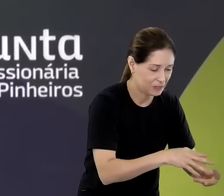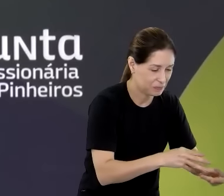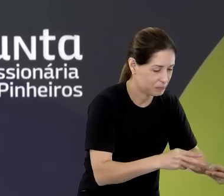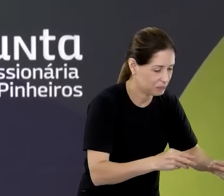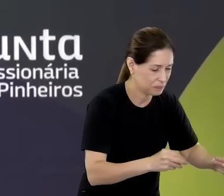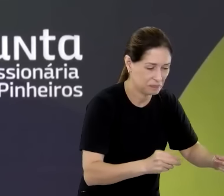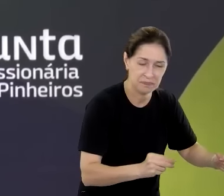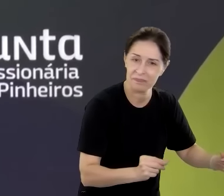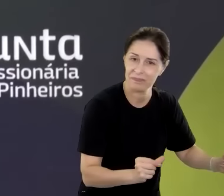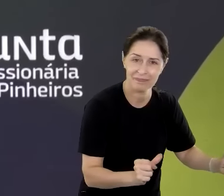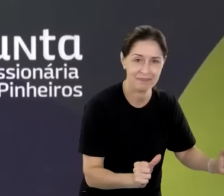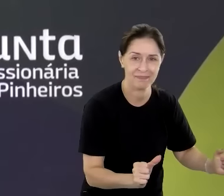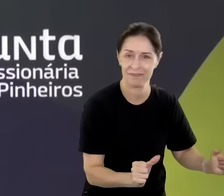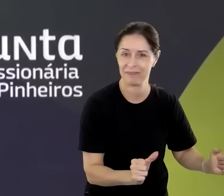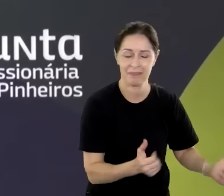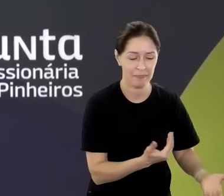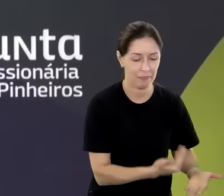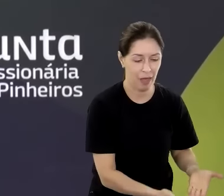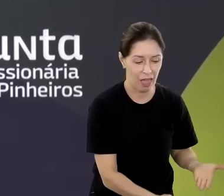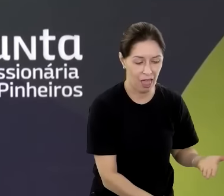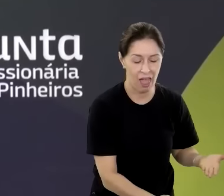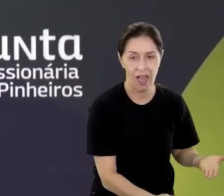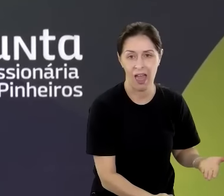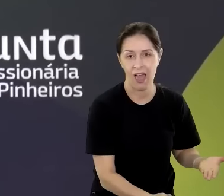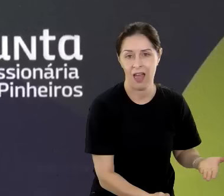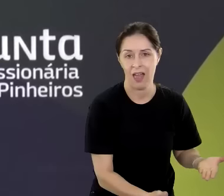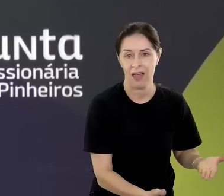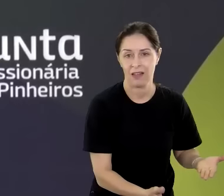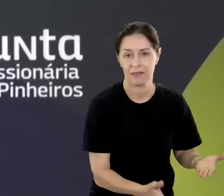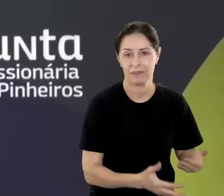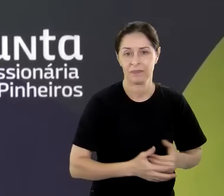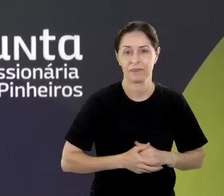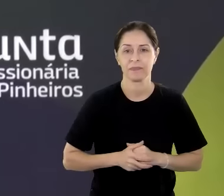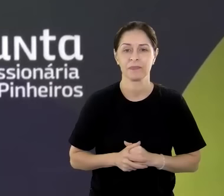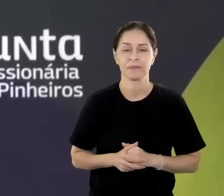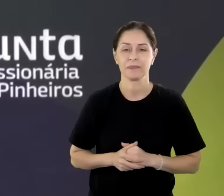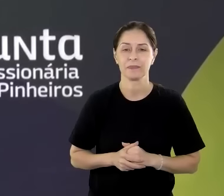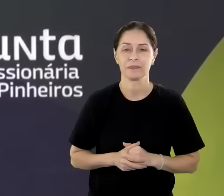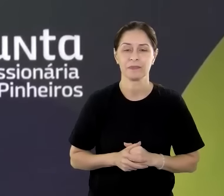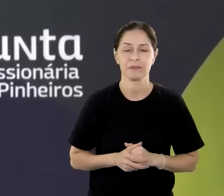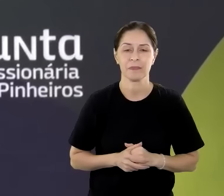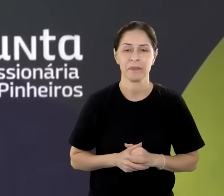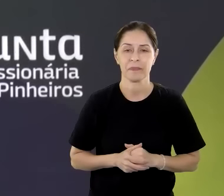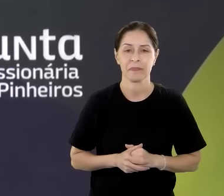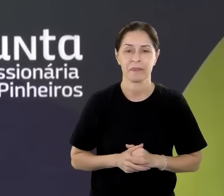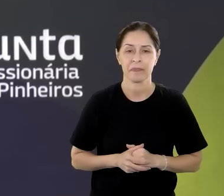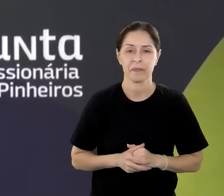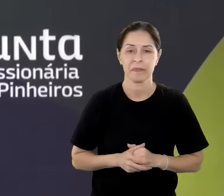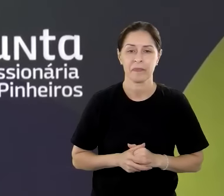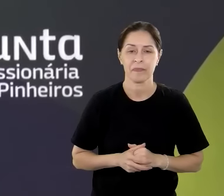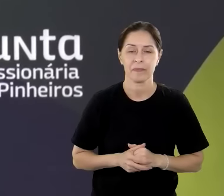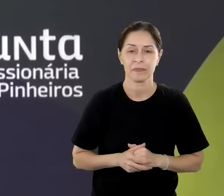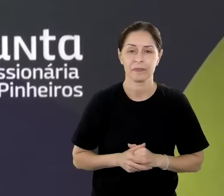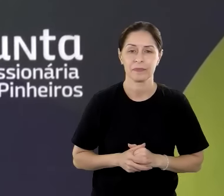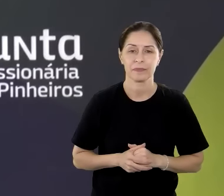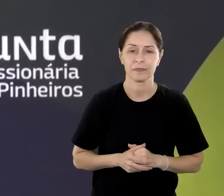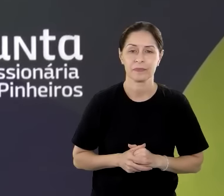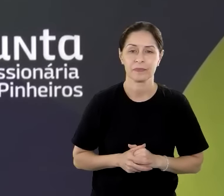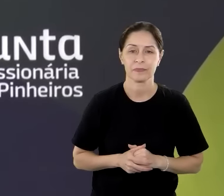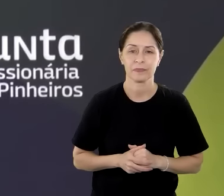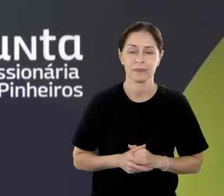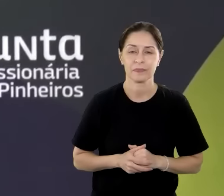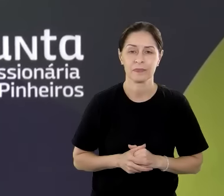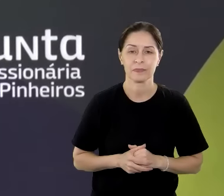acumulados aqui, enfrentam a traça, enfrentam os ladrões, e eles são